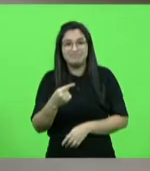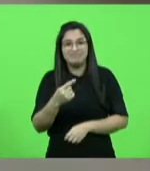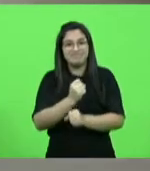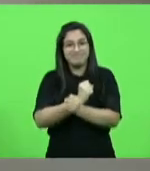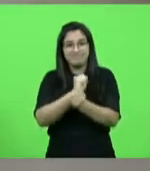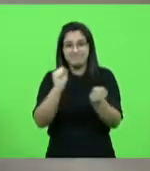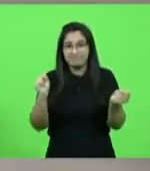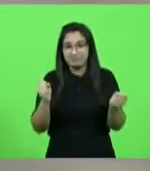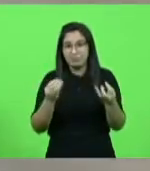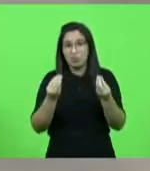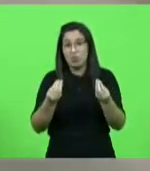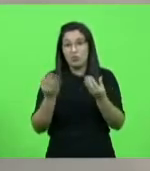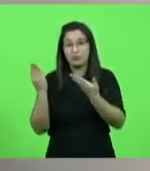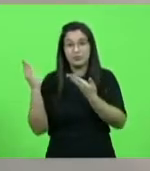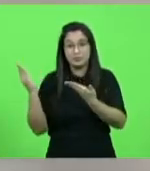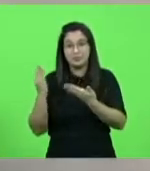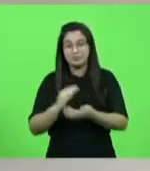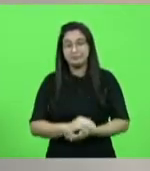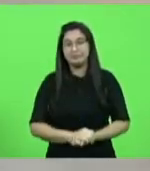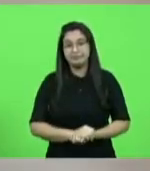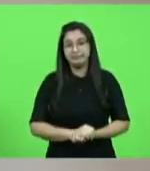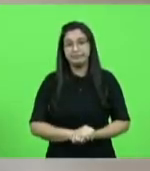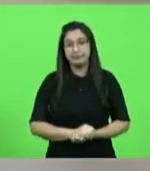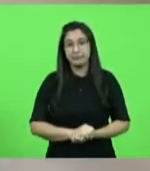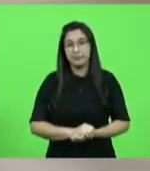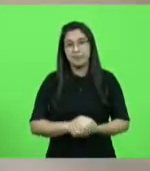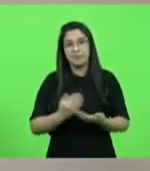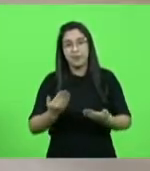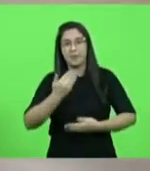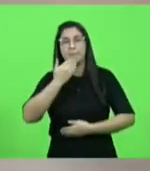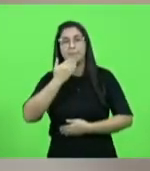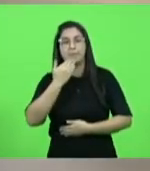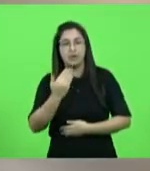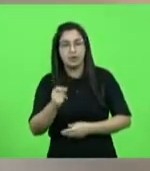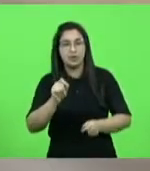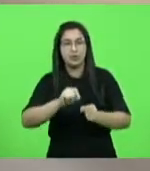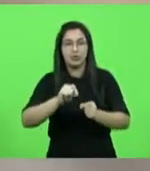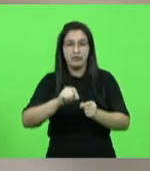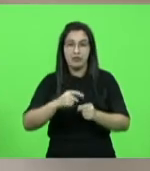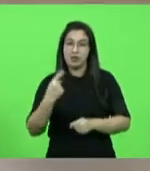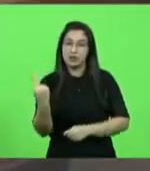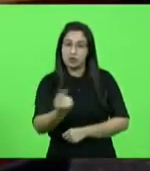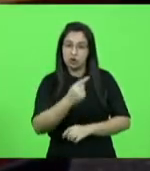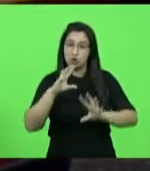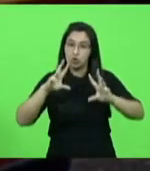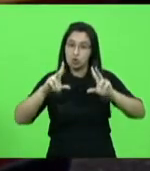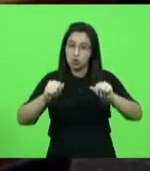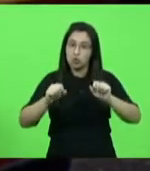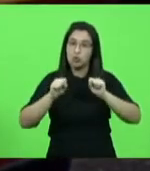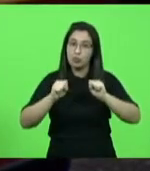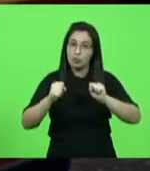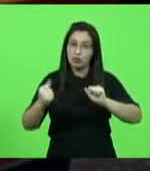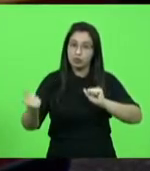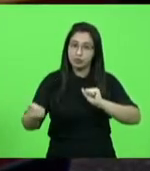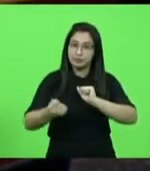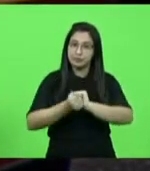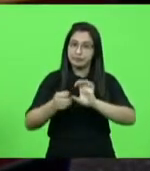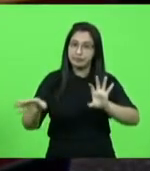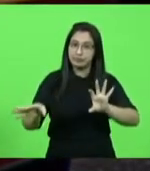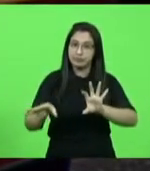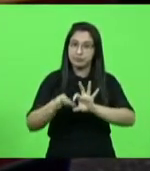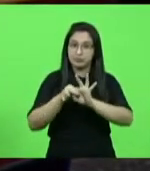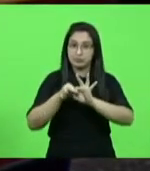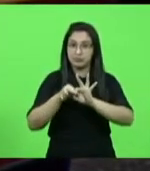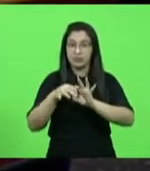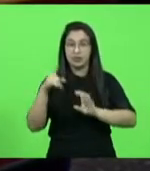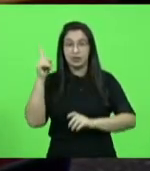andar nessa BR hoje, nesse momento. Então, é o apelo que faço, que nós todos possamos nos unir no momento difícil